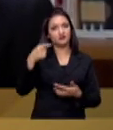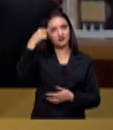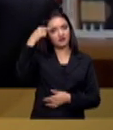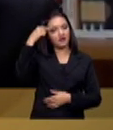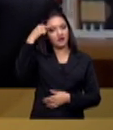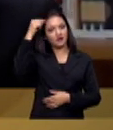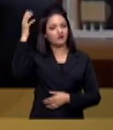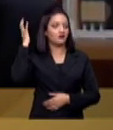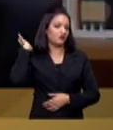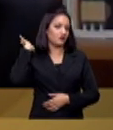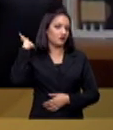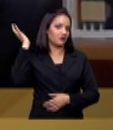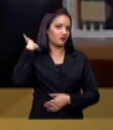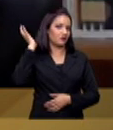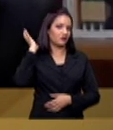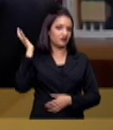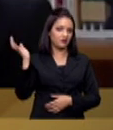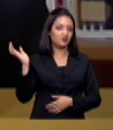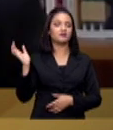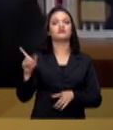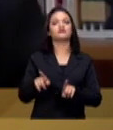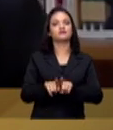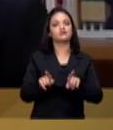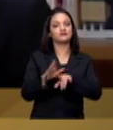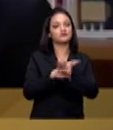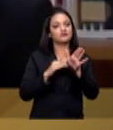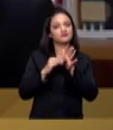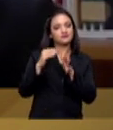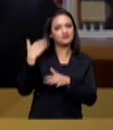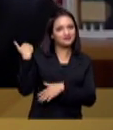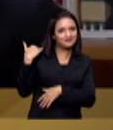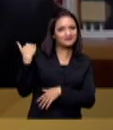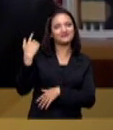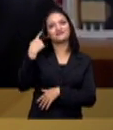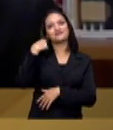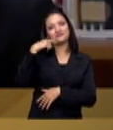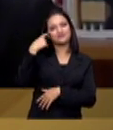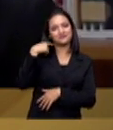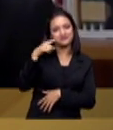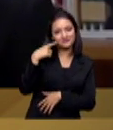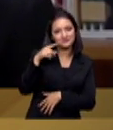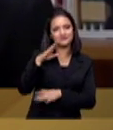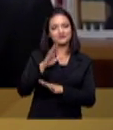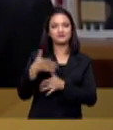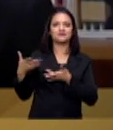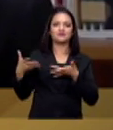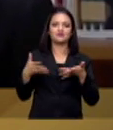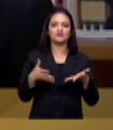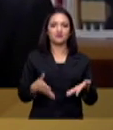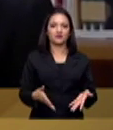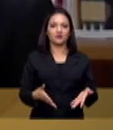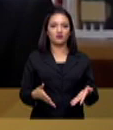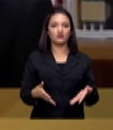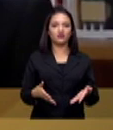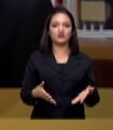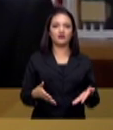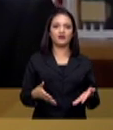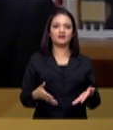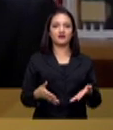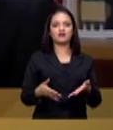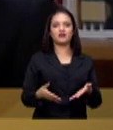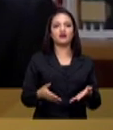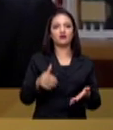colegas, senhores advogados que estiveram na tribuna. Luiz Roberto Barroso, ministro do STF. Secretária